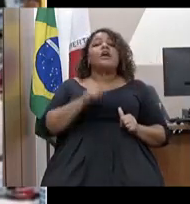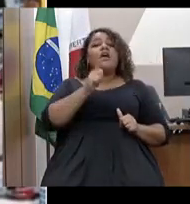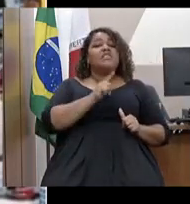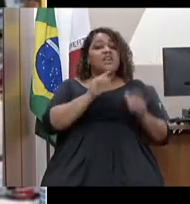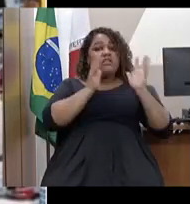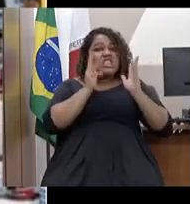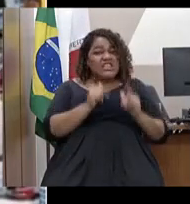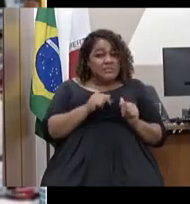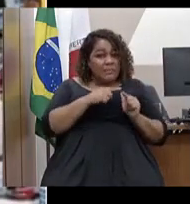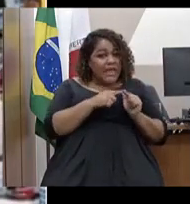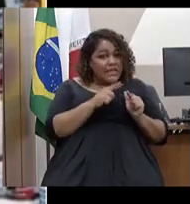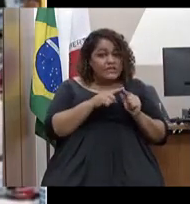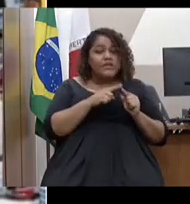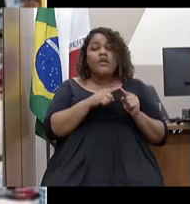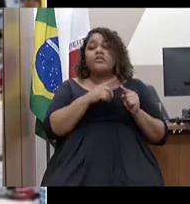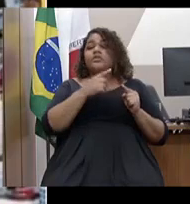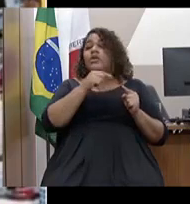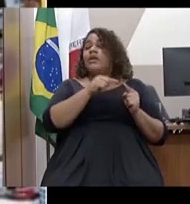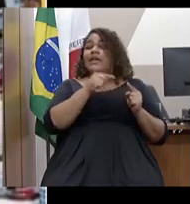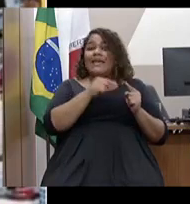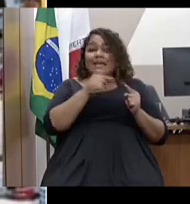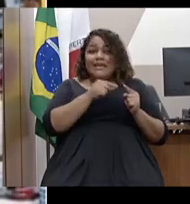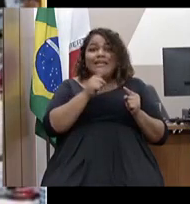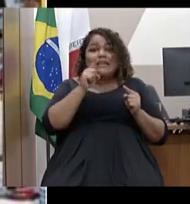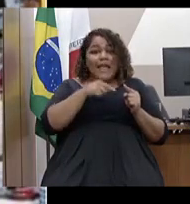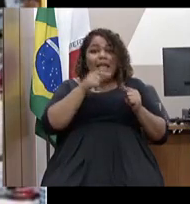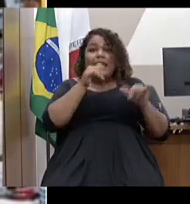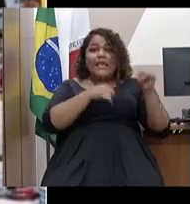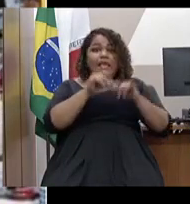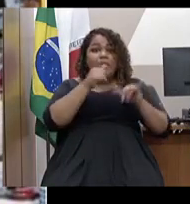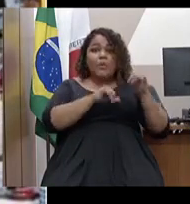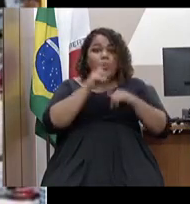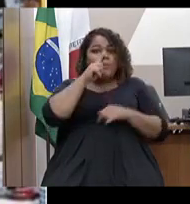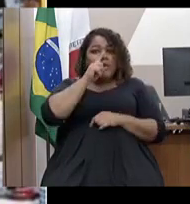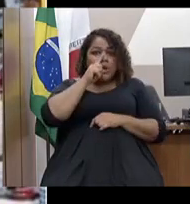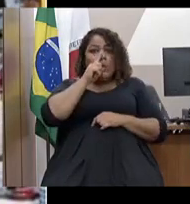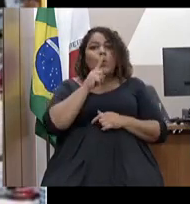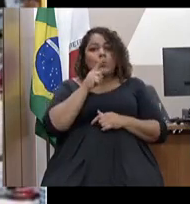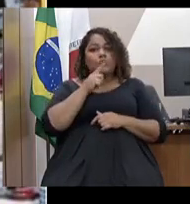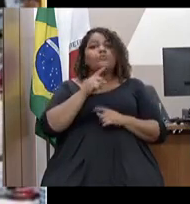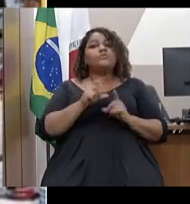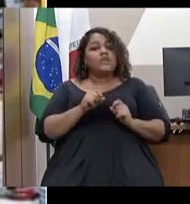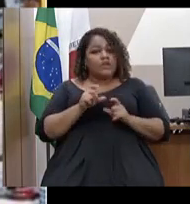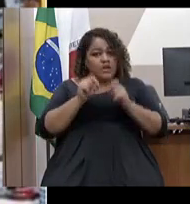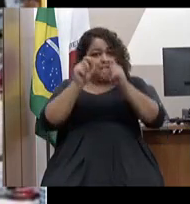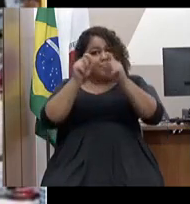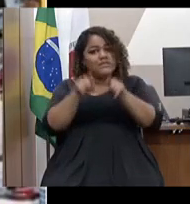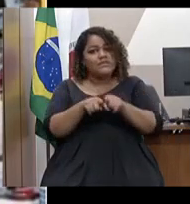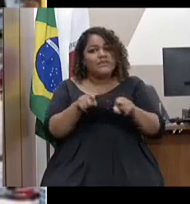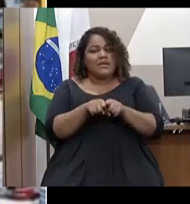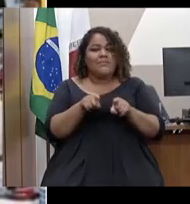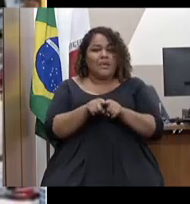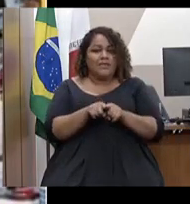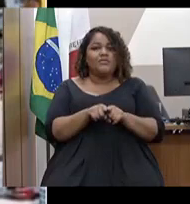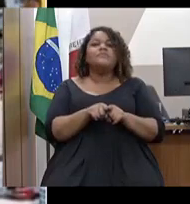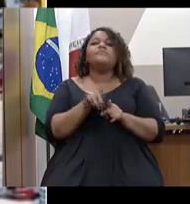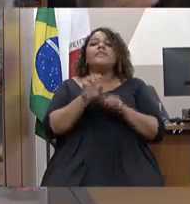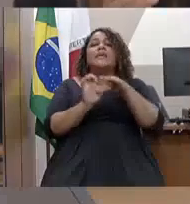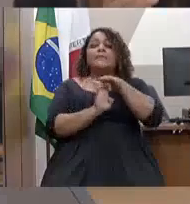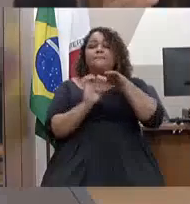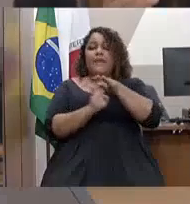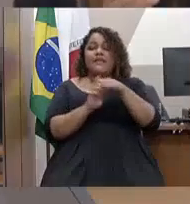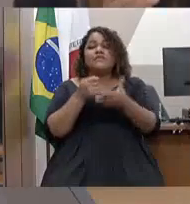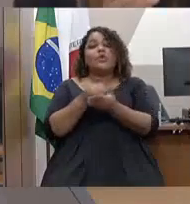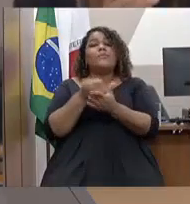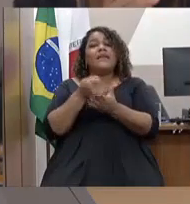esse cheirinho de tinta a gente tem que ser analisado as empresas têm obrigação inclusive de ter uma lista de todos os produtos Qual